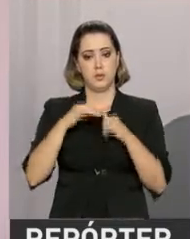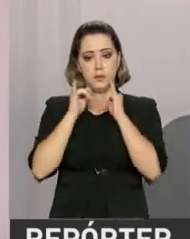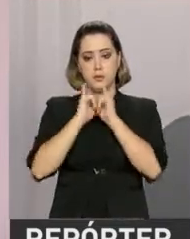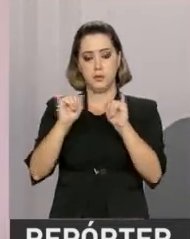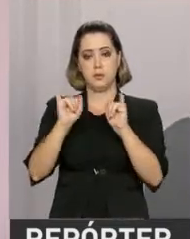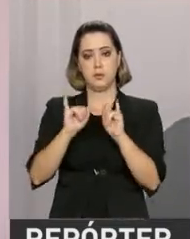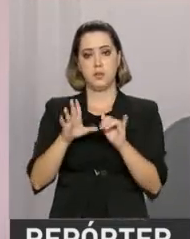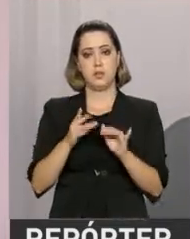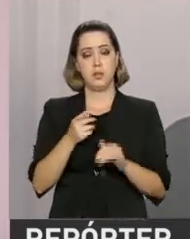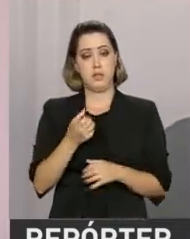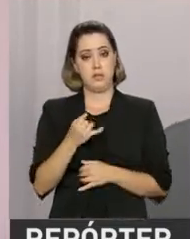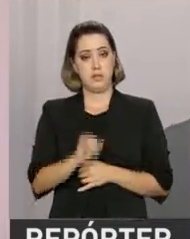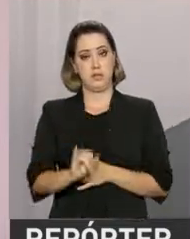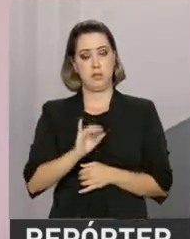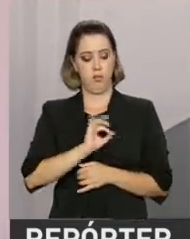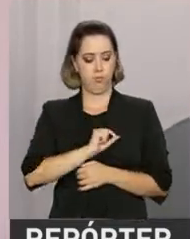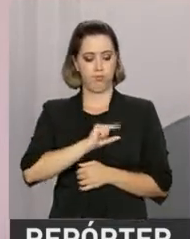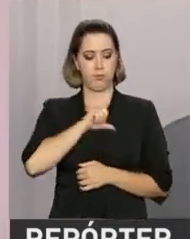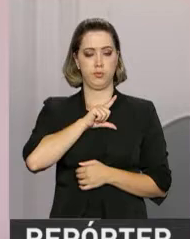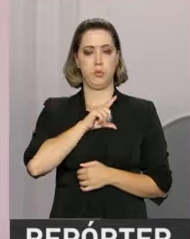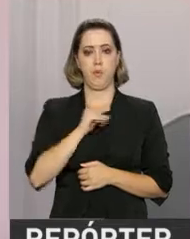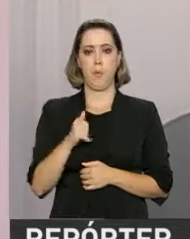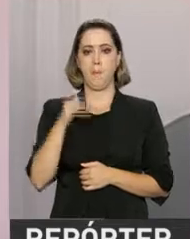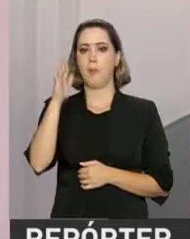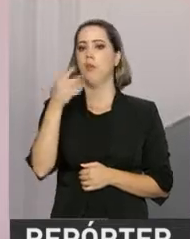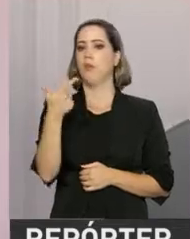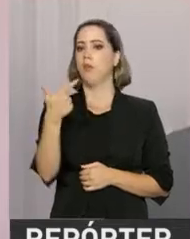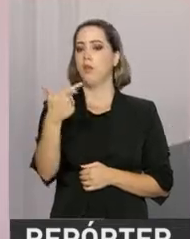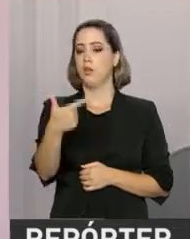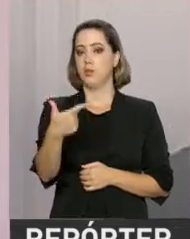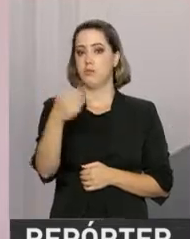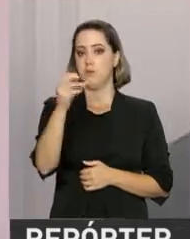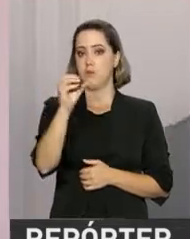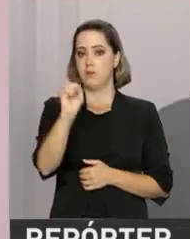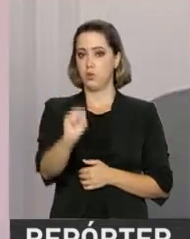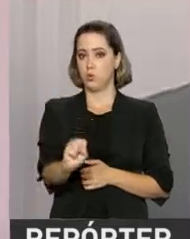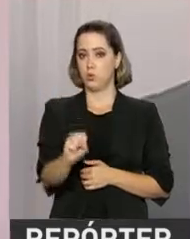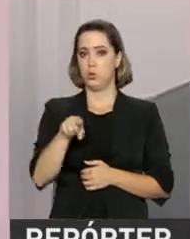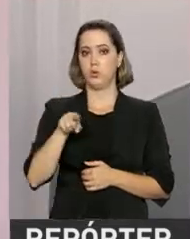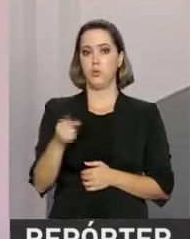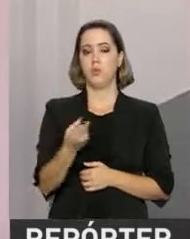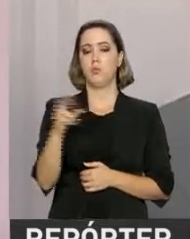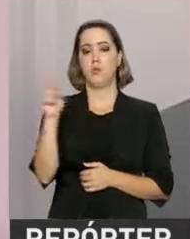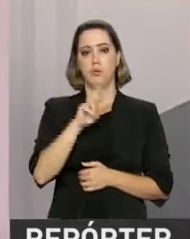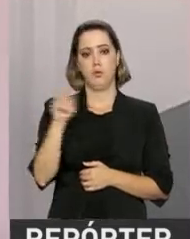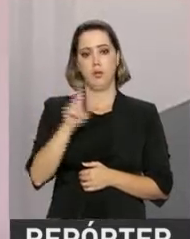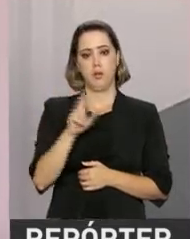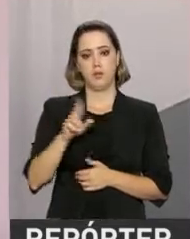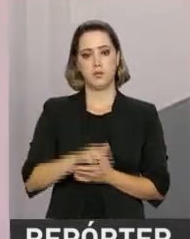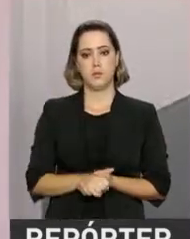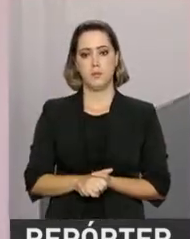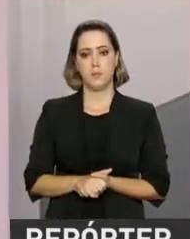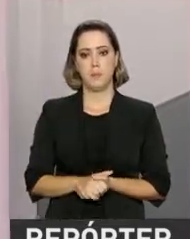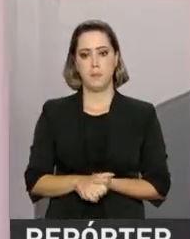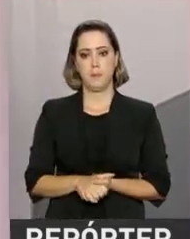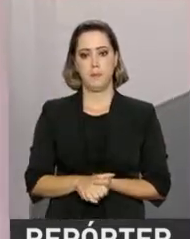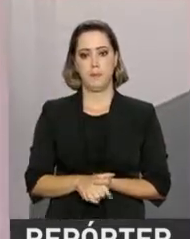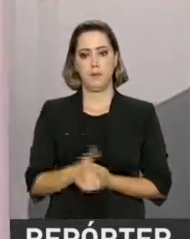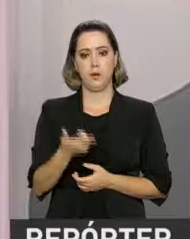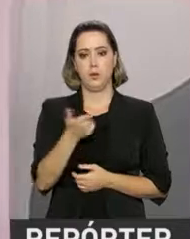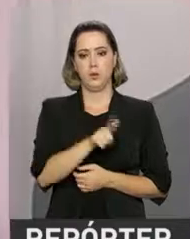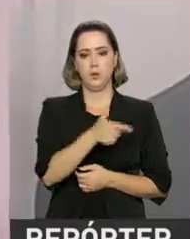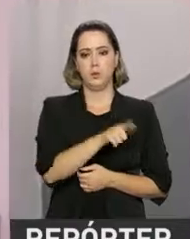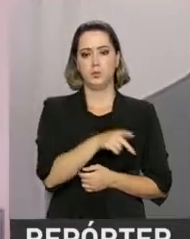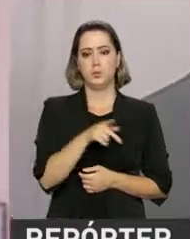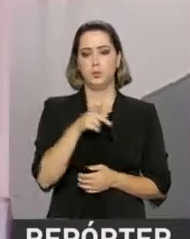declarar se o rendimento tributável for maior que R$ 28 mil e alguns reais. E outra pergunta também aqui